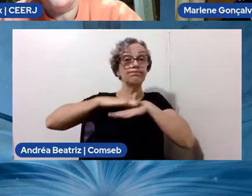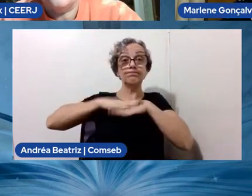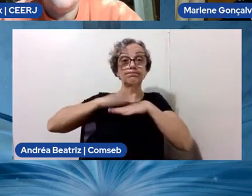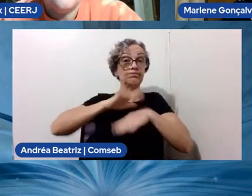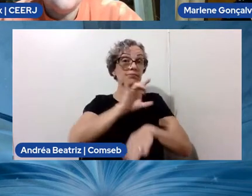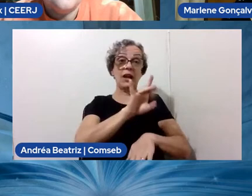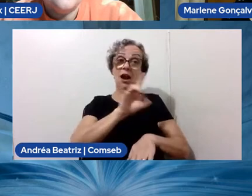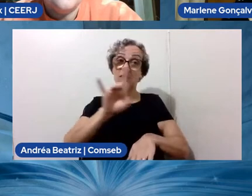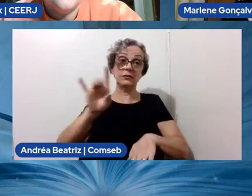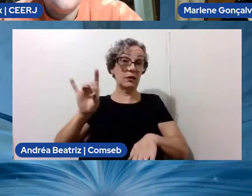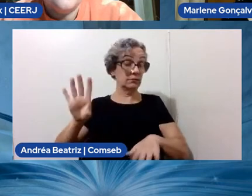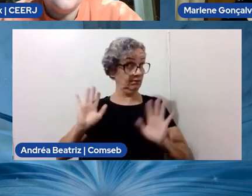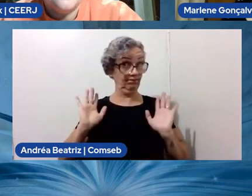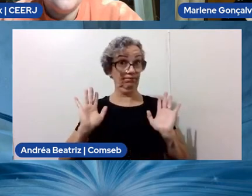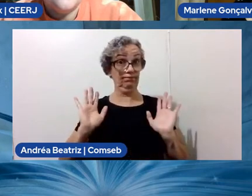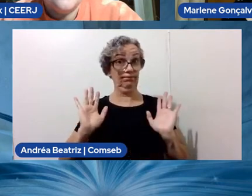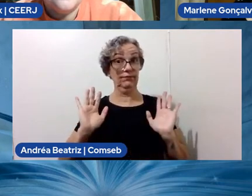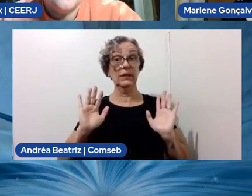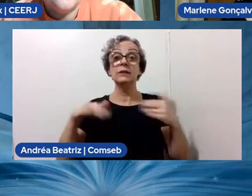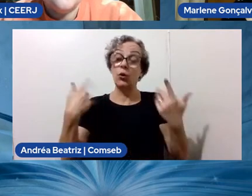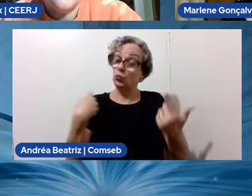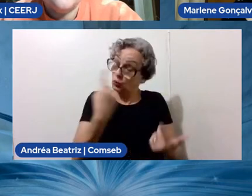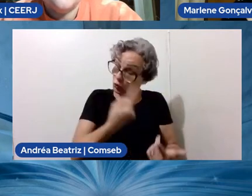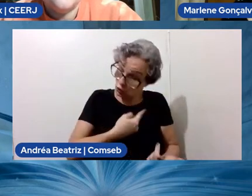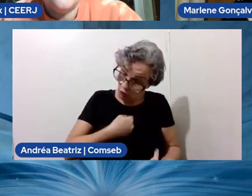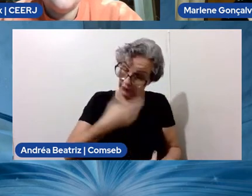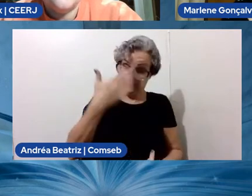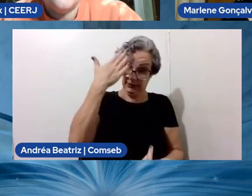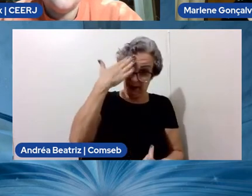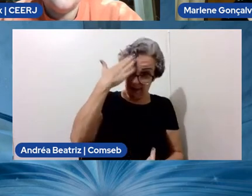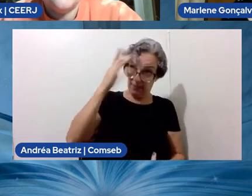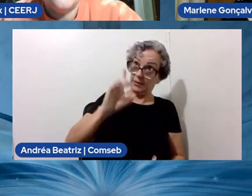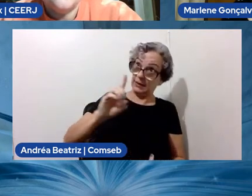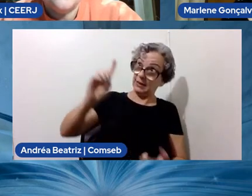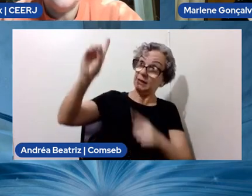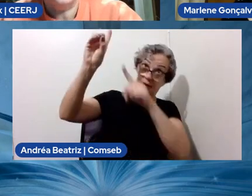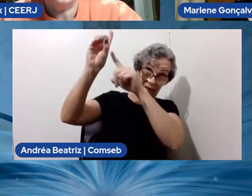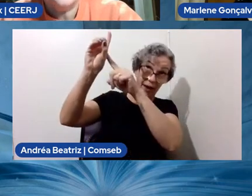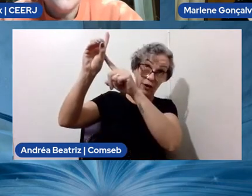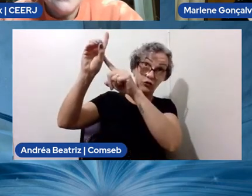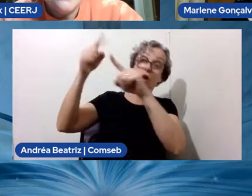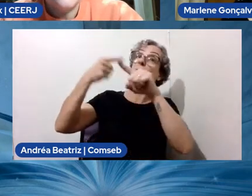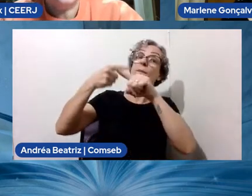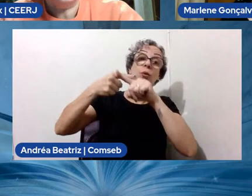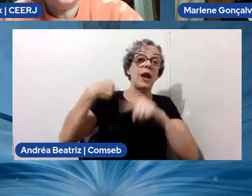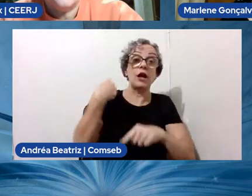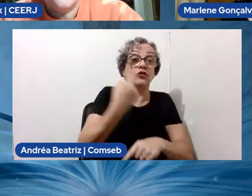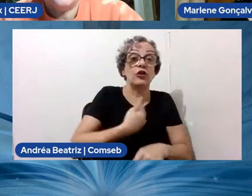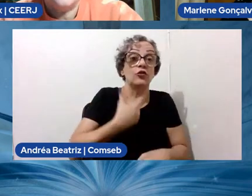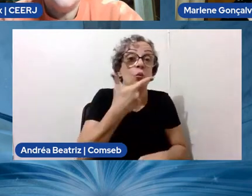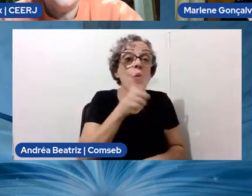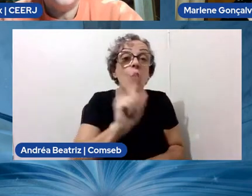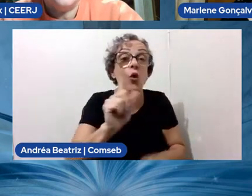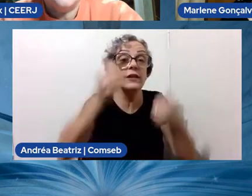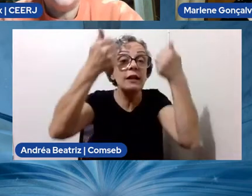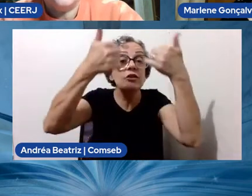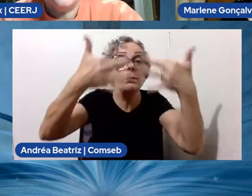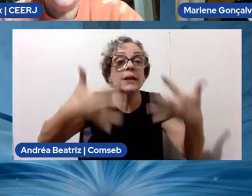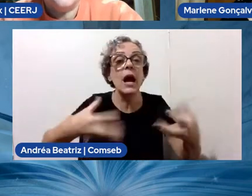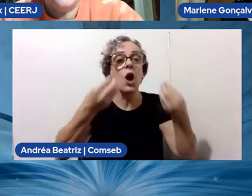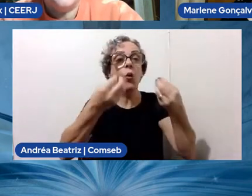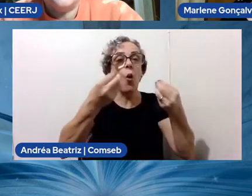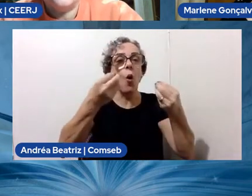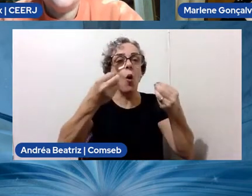desse pressuposto da existência de Deus, porque nós não conseguimos explicar o universo de outra maneira, se podemos colocar